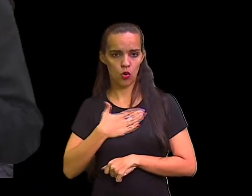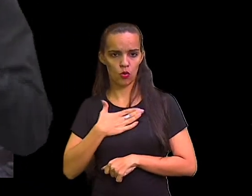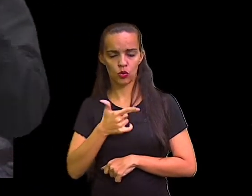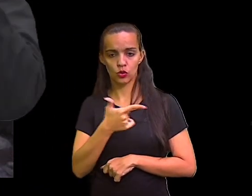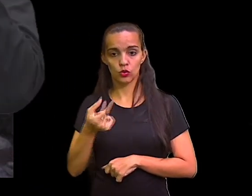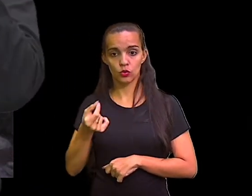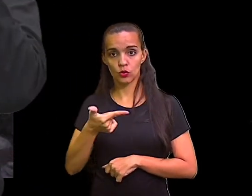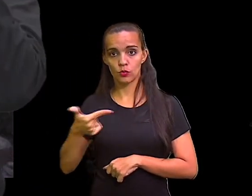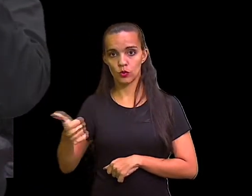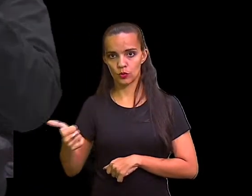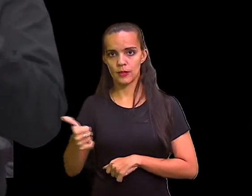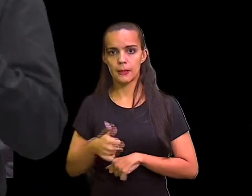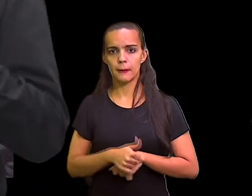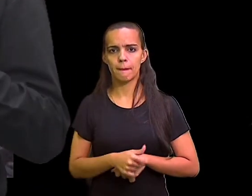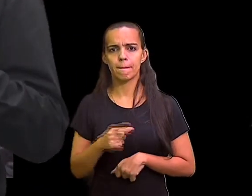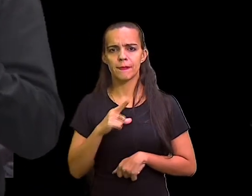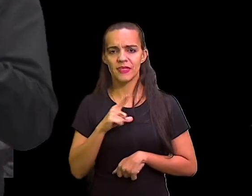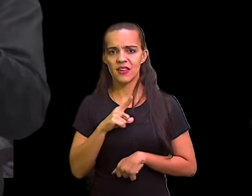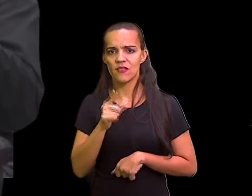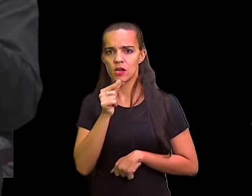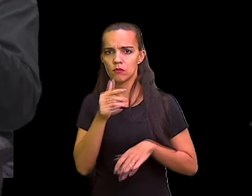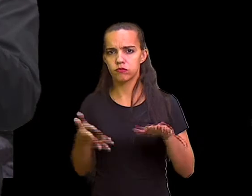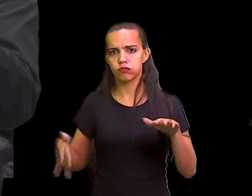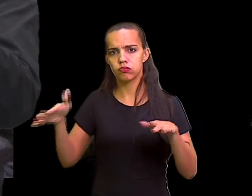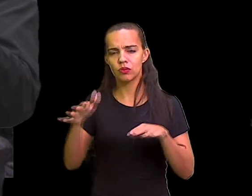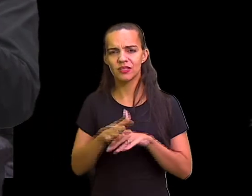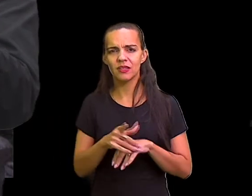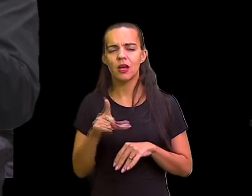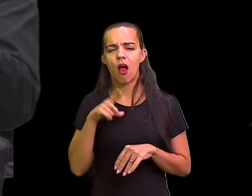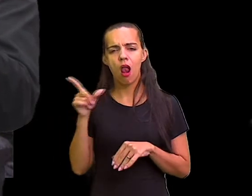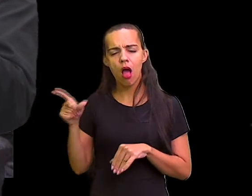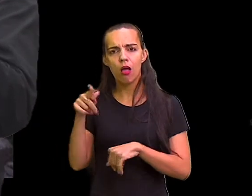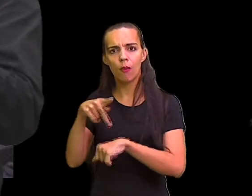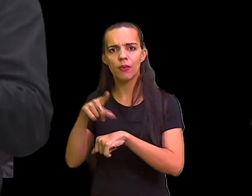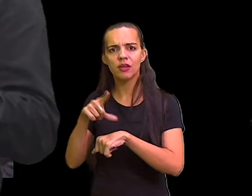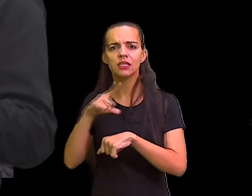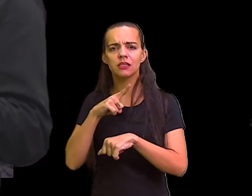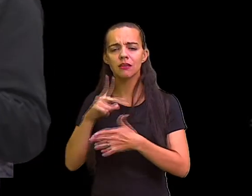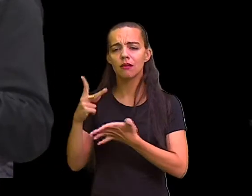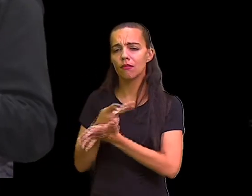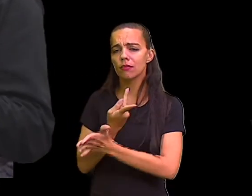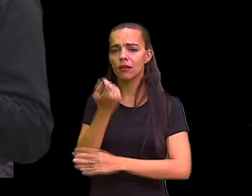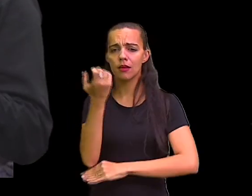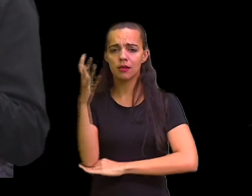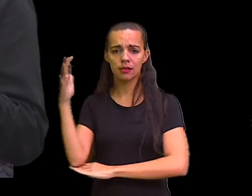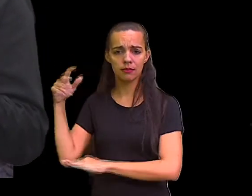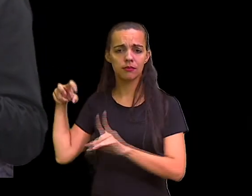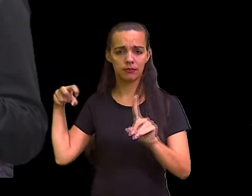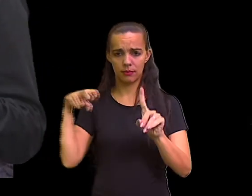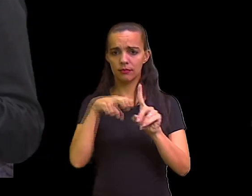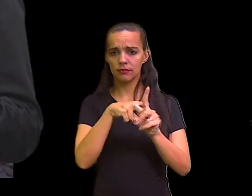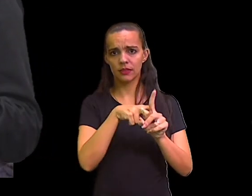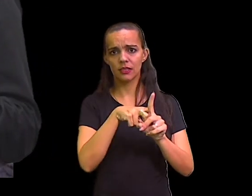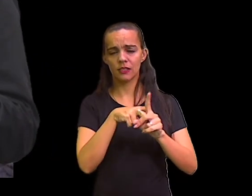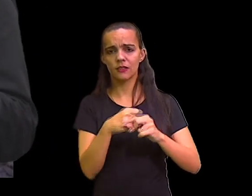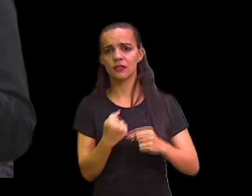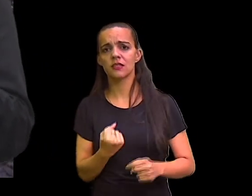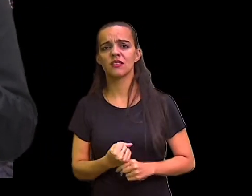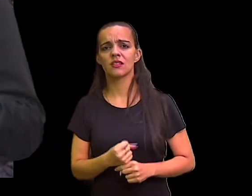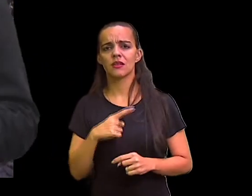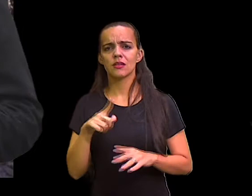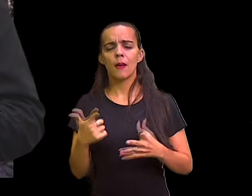2/8/2021. Então, é uma região que tem esses acontecimentos naturais muito